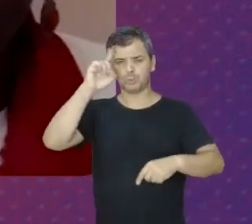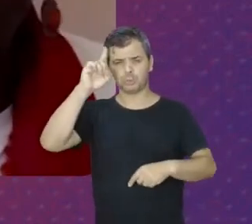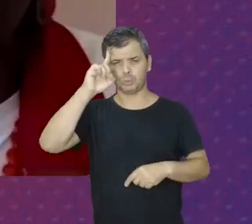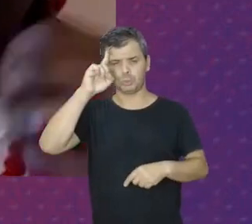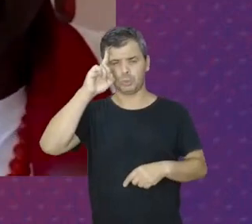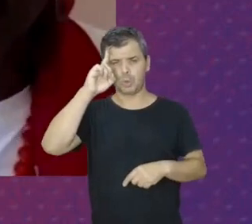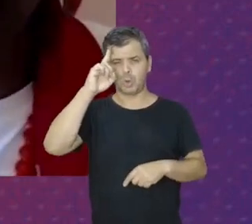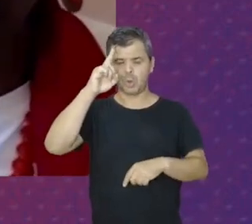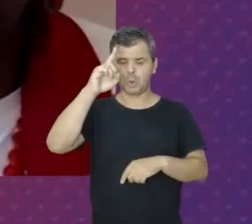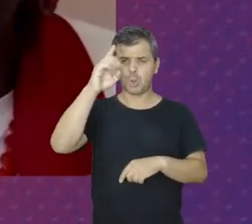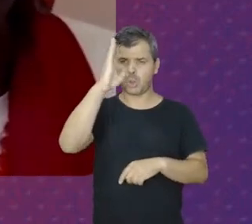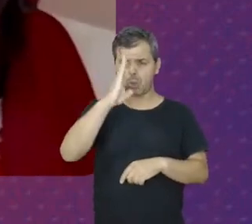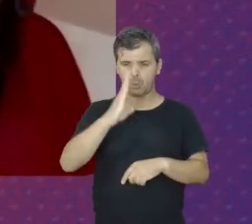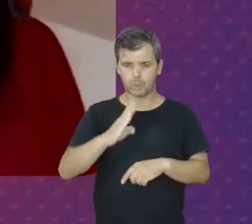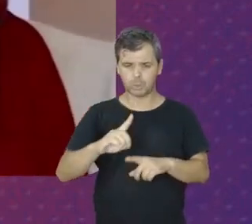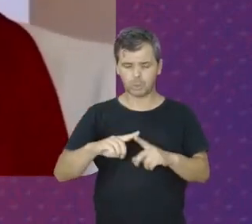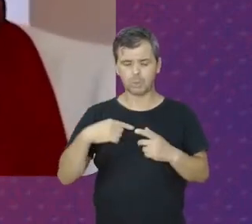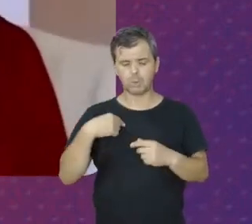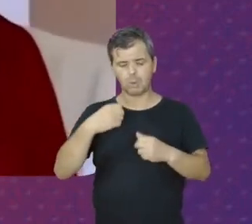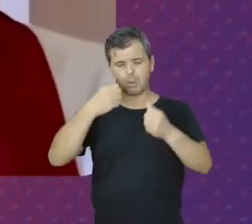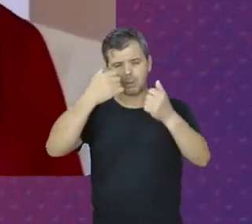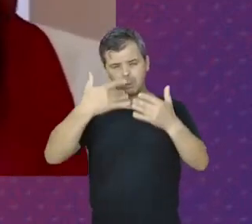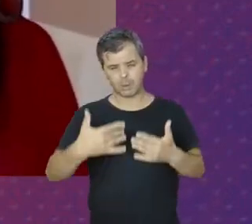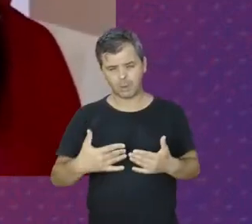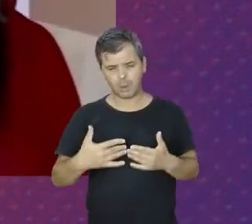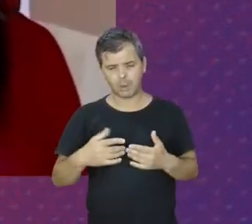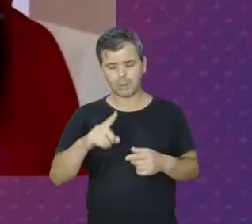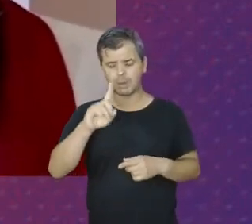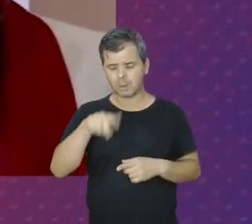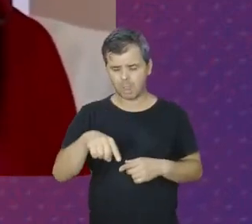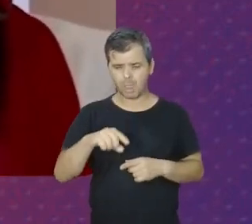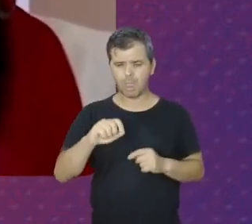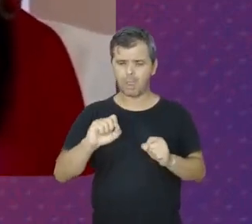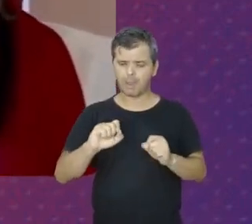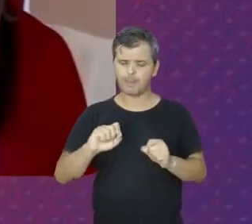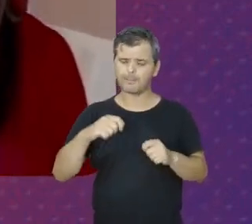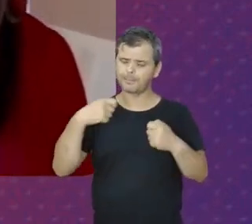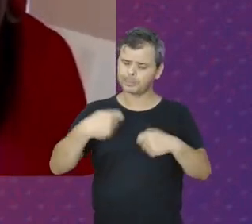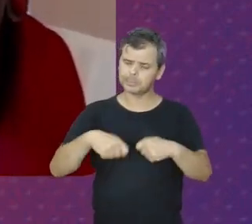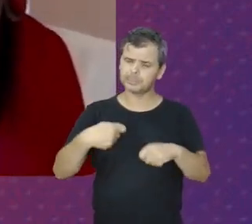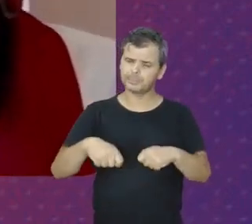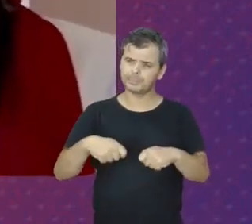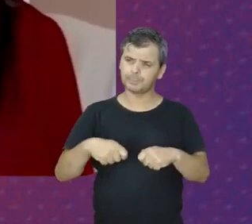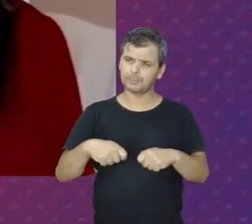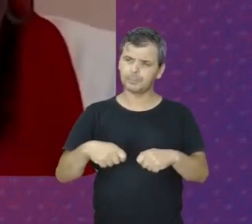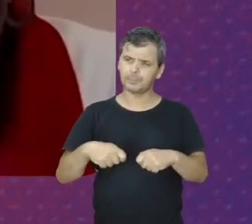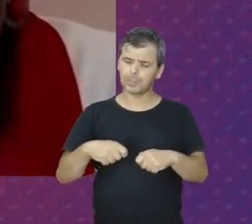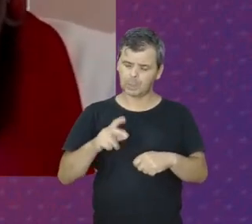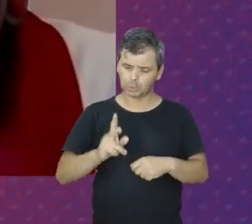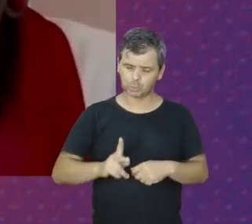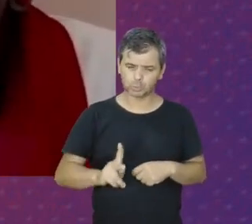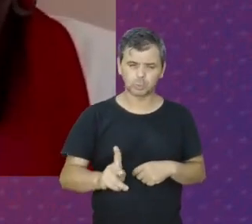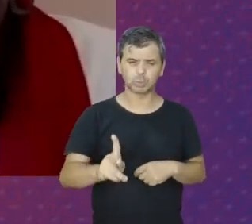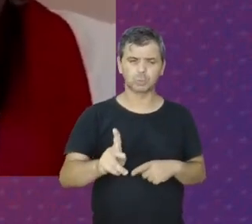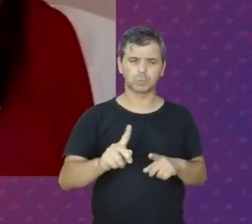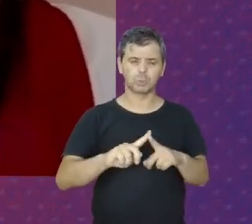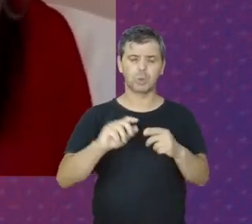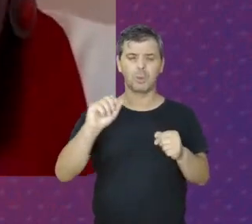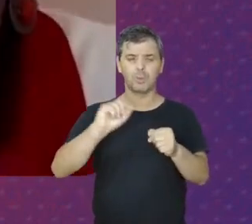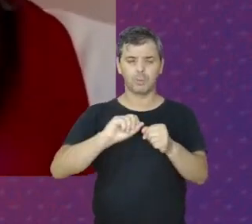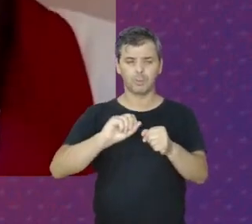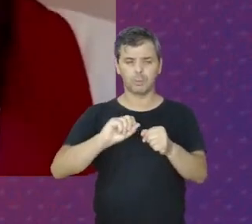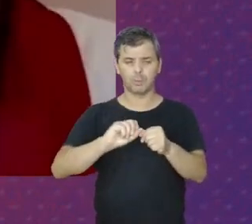num país que eu digo para vocês que é um país que ainda precisa continuar